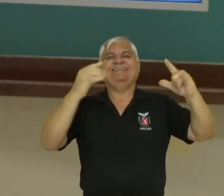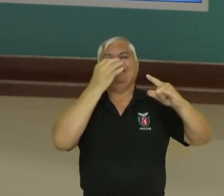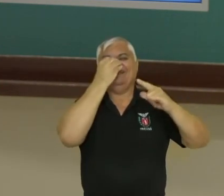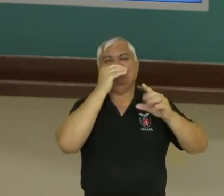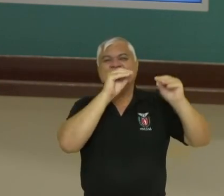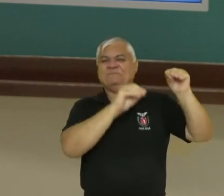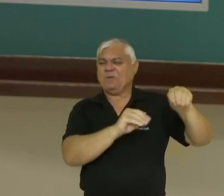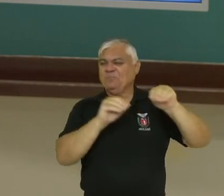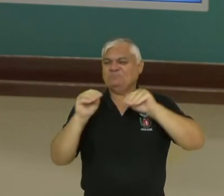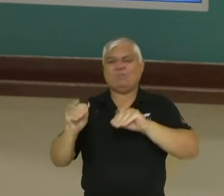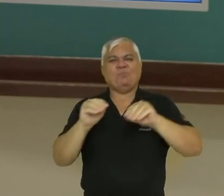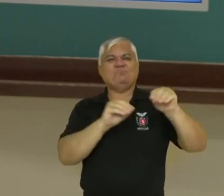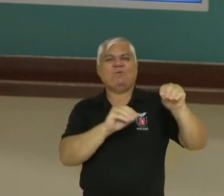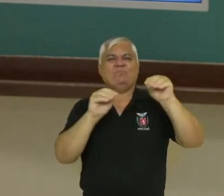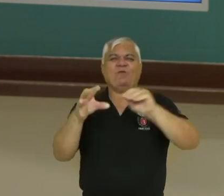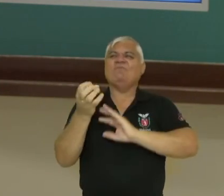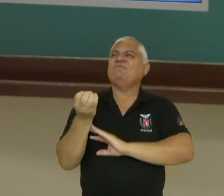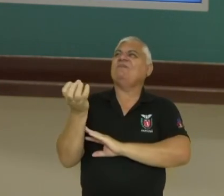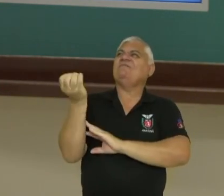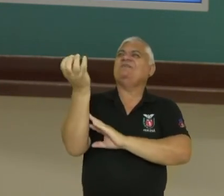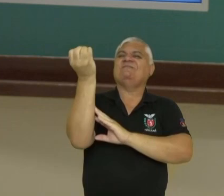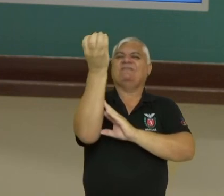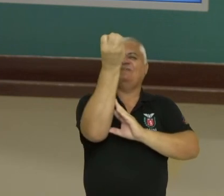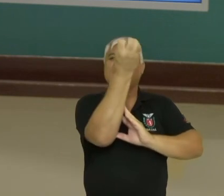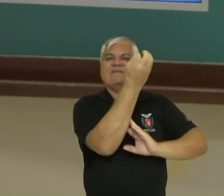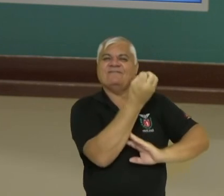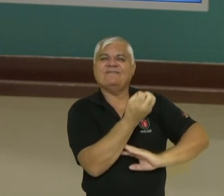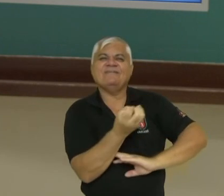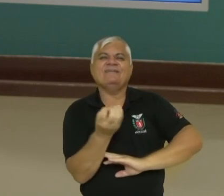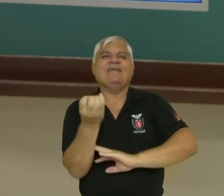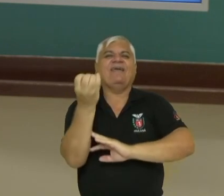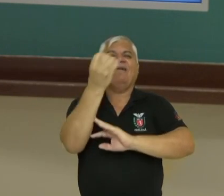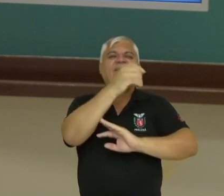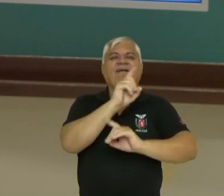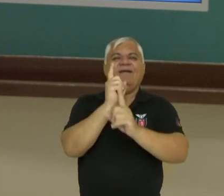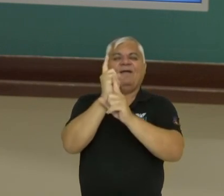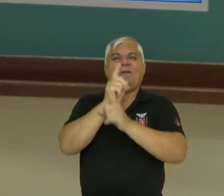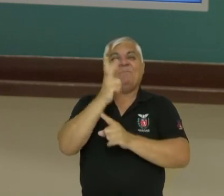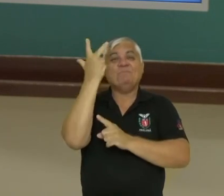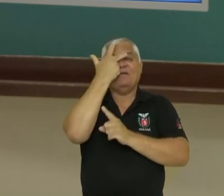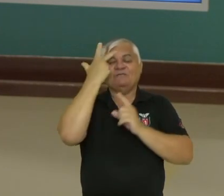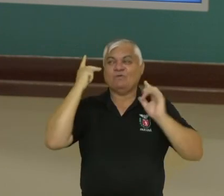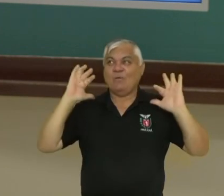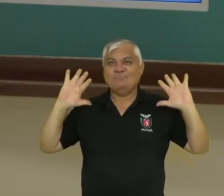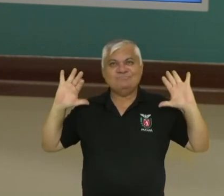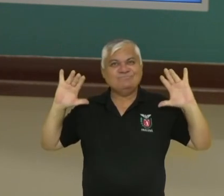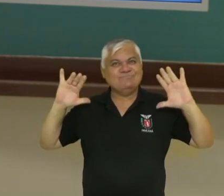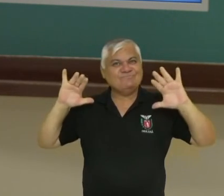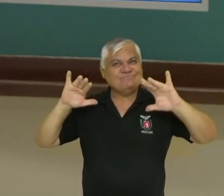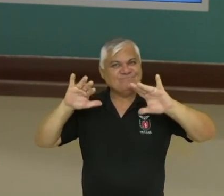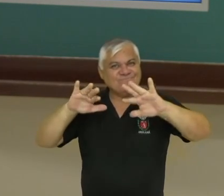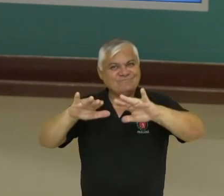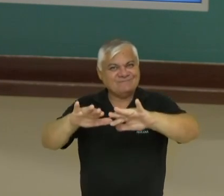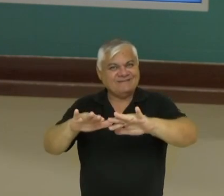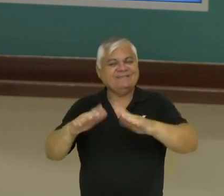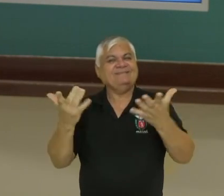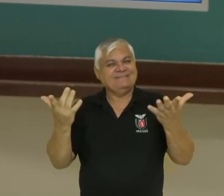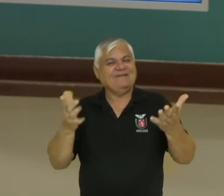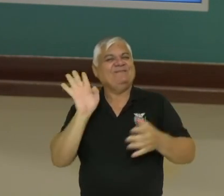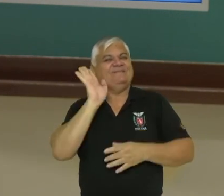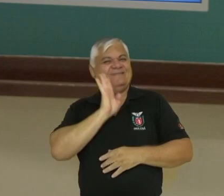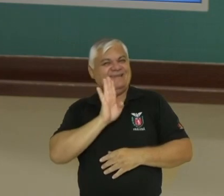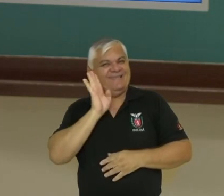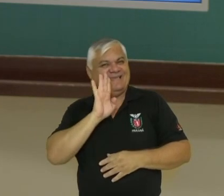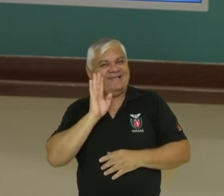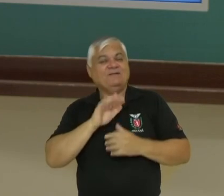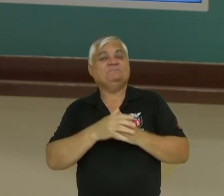itinerante, viajando por várias e várias cidades, conseguindo atingir muitos públicos diferentes, né? Então, muito bacana